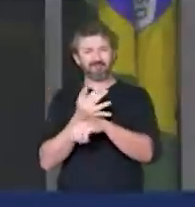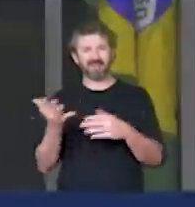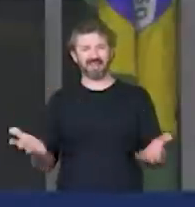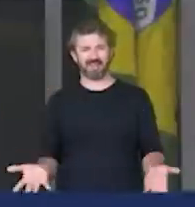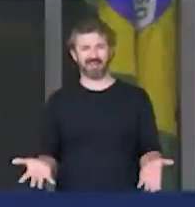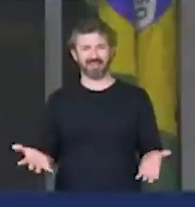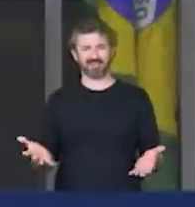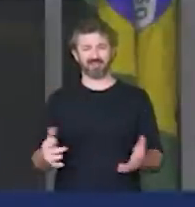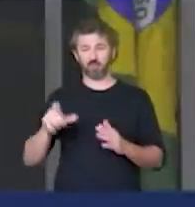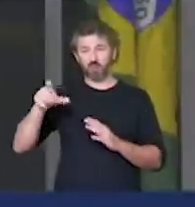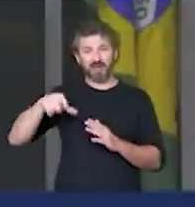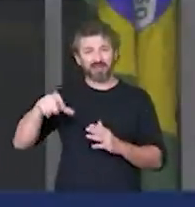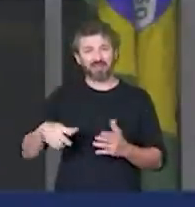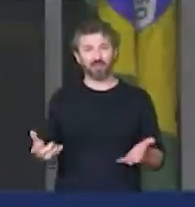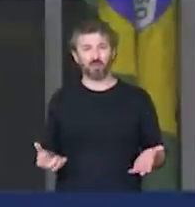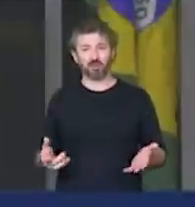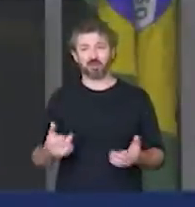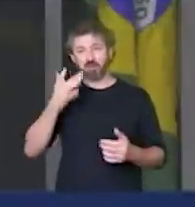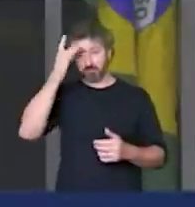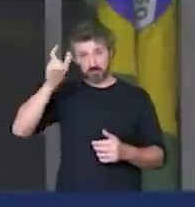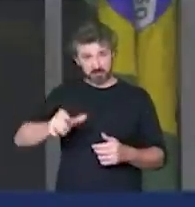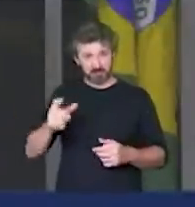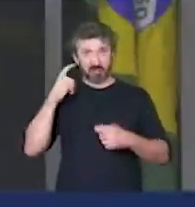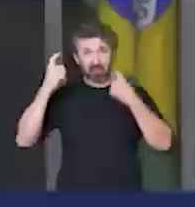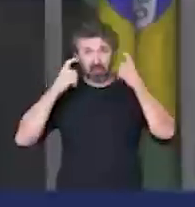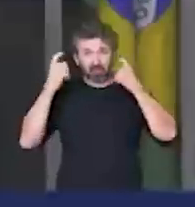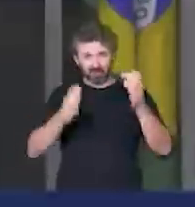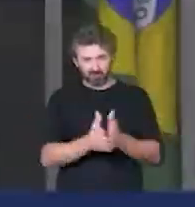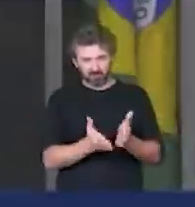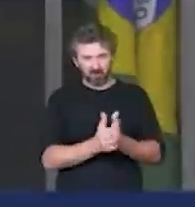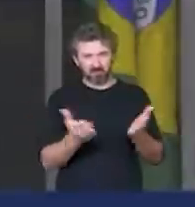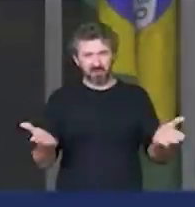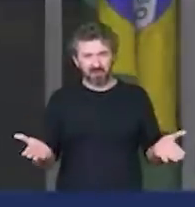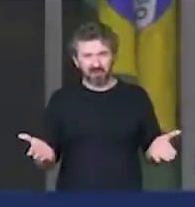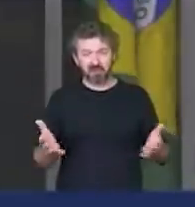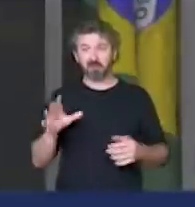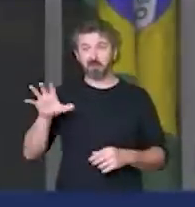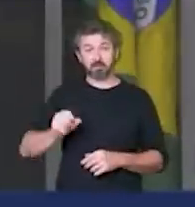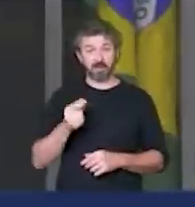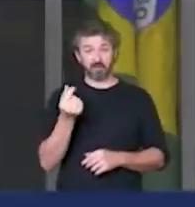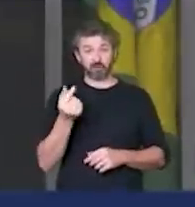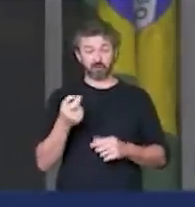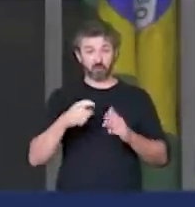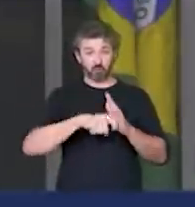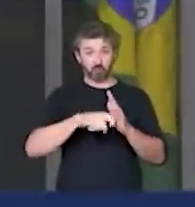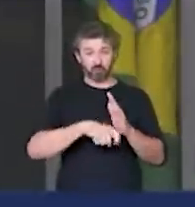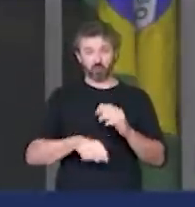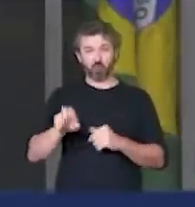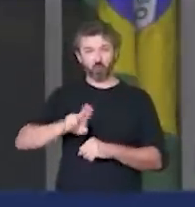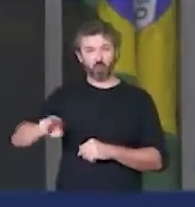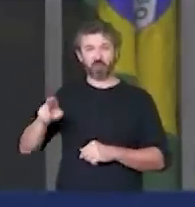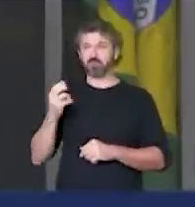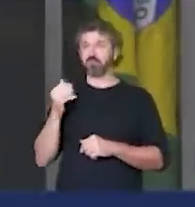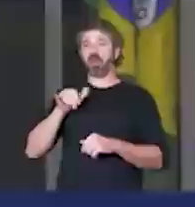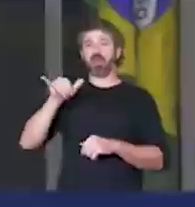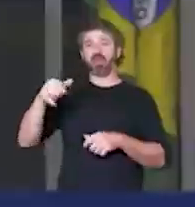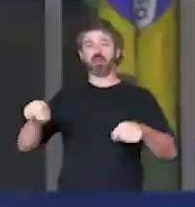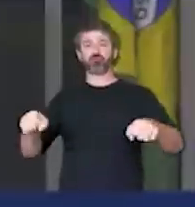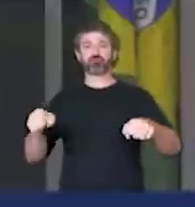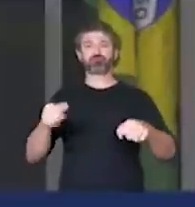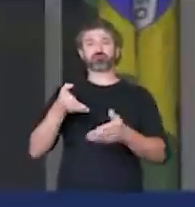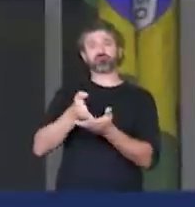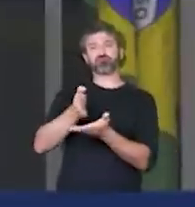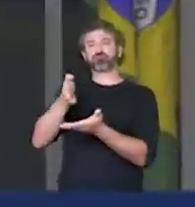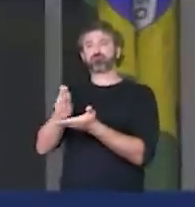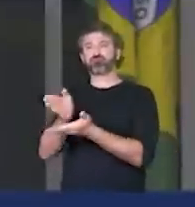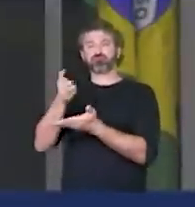no cartão corporativo. Esse é o sujeito que quer dizer que está preocupado com o mais pobre, pegando dinheiro de imposto e usando para ficar andando de jet ski por